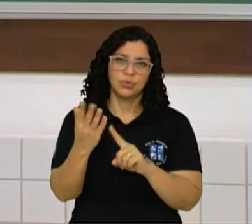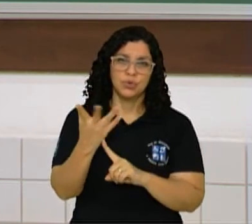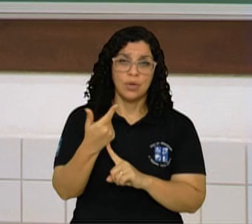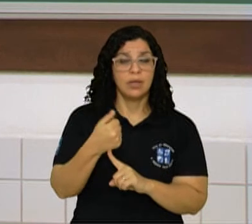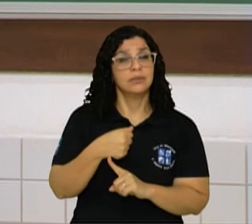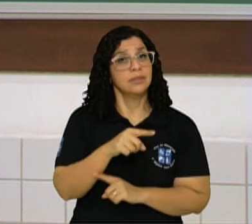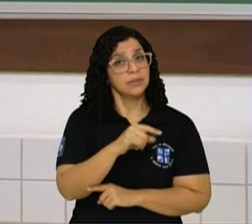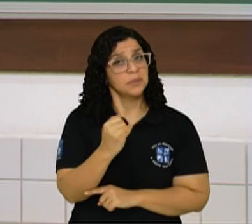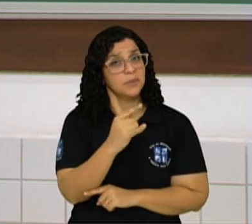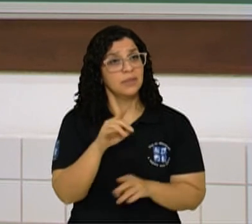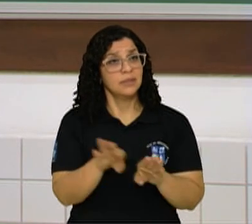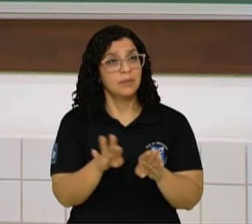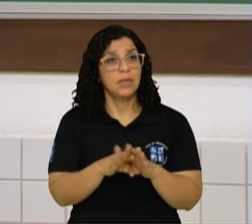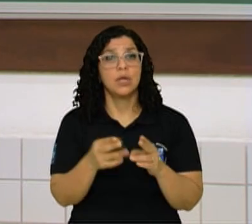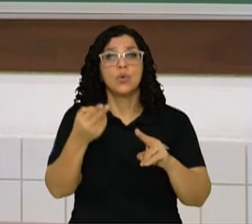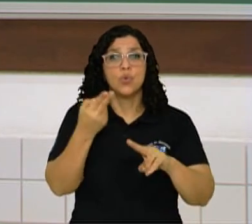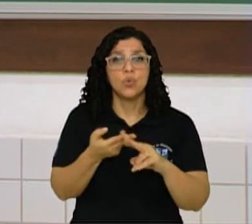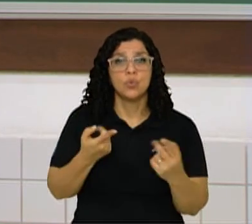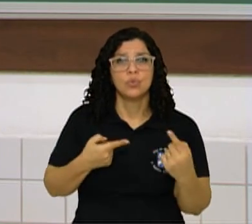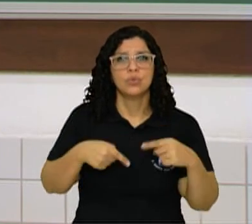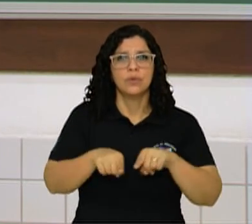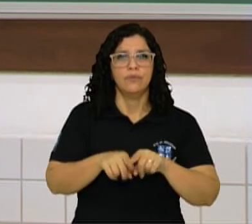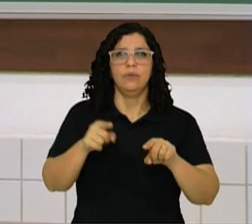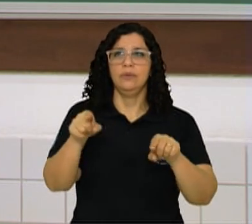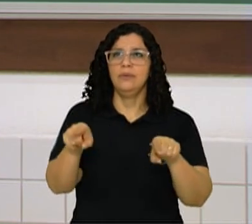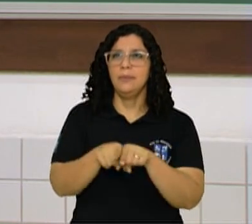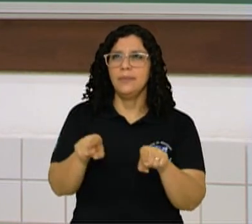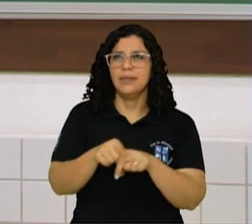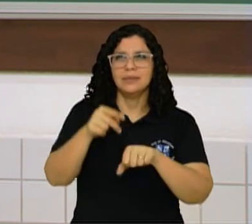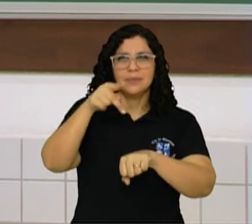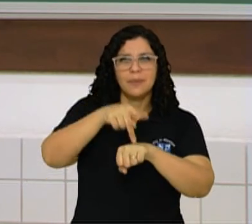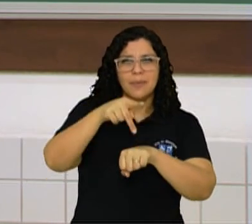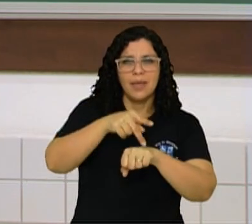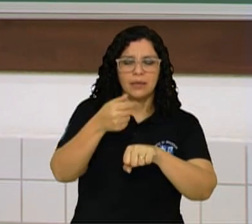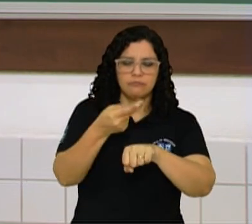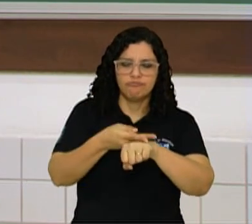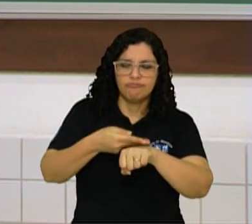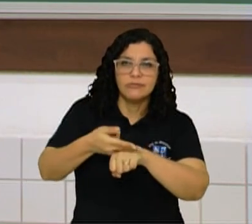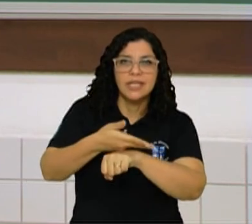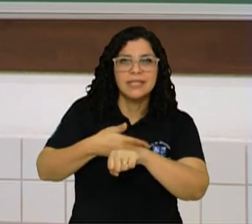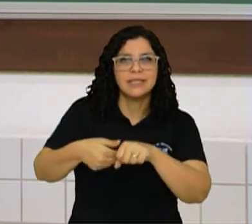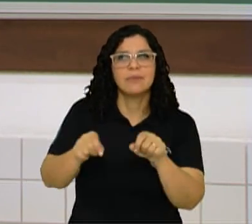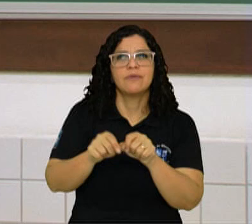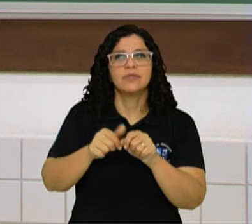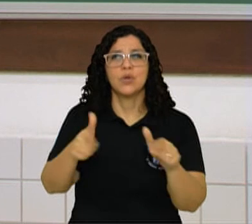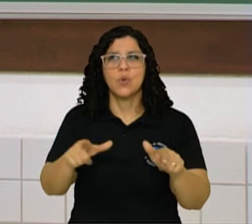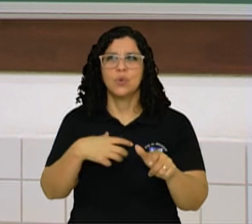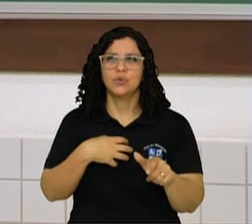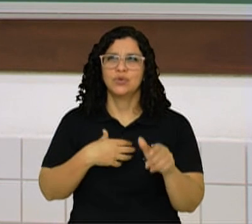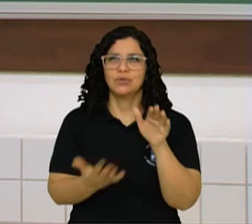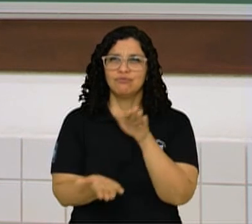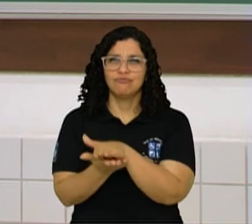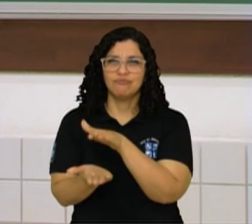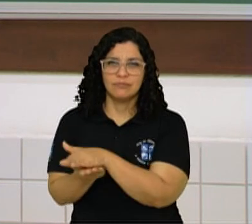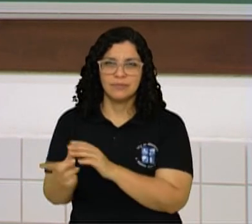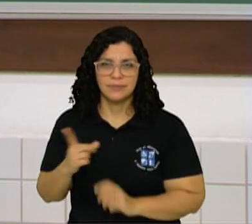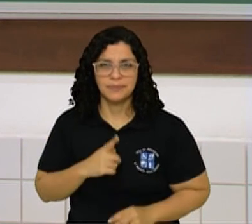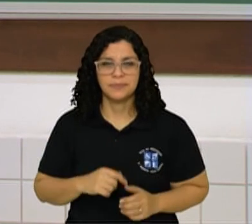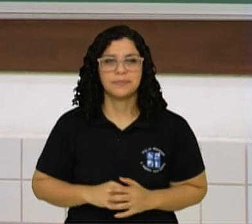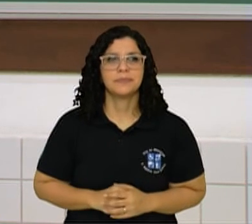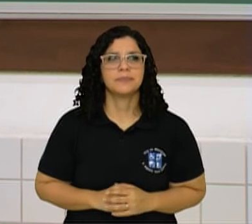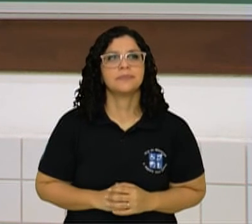tem essa vantagem também, a reutilização do mesmo material para se fazer uma matriz diferente.